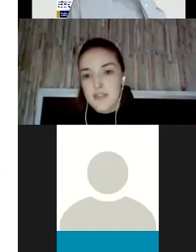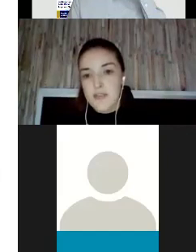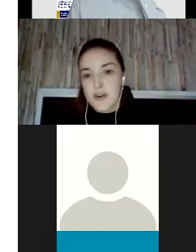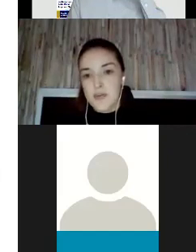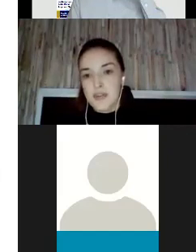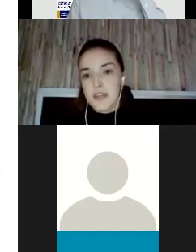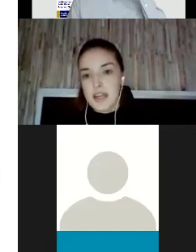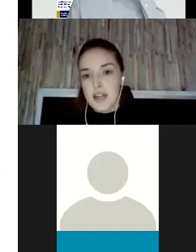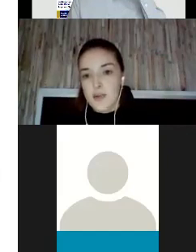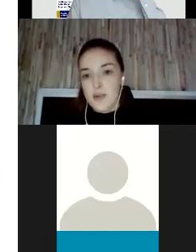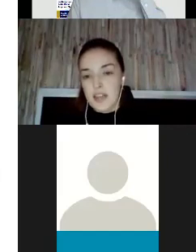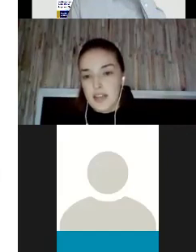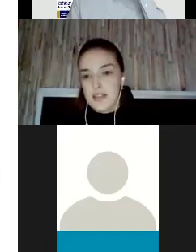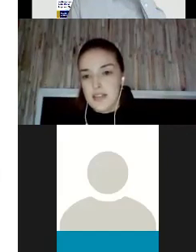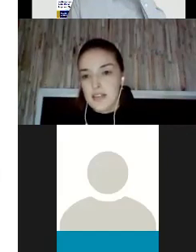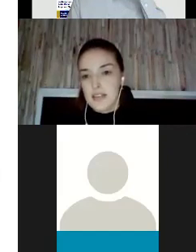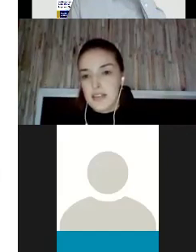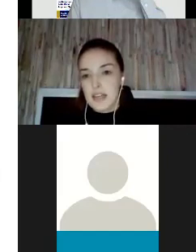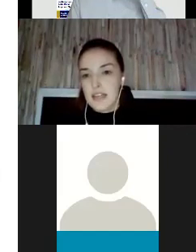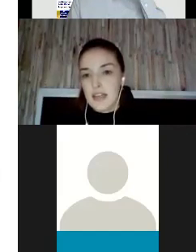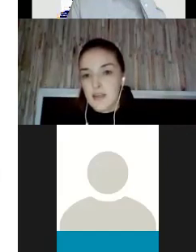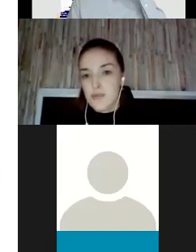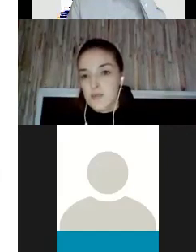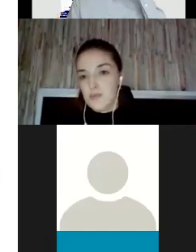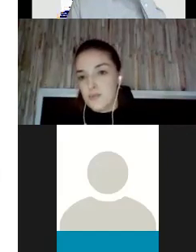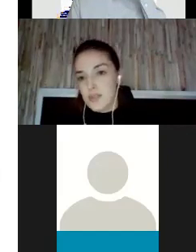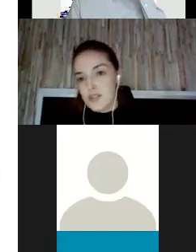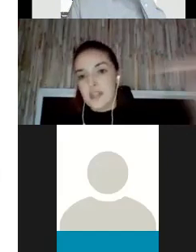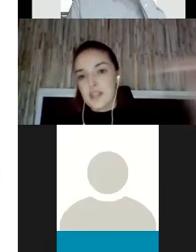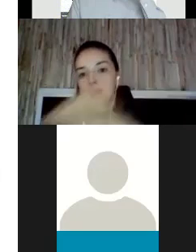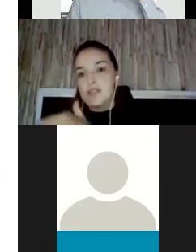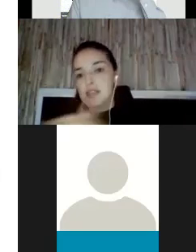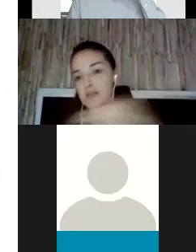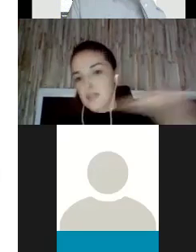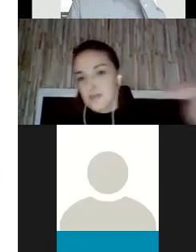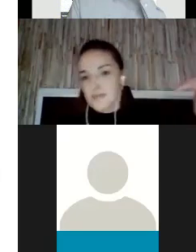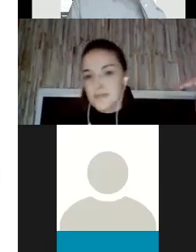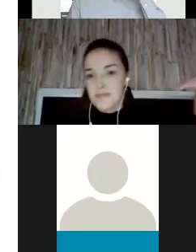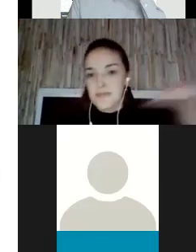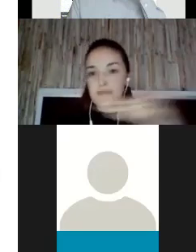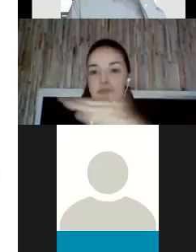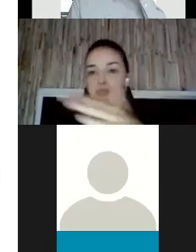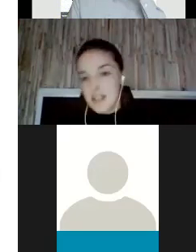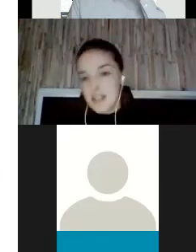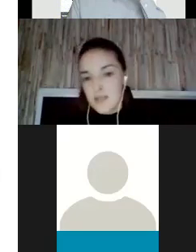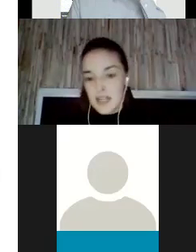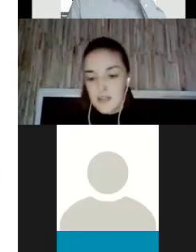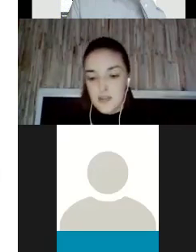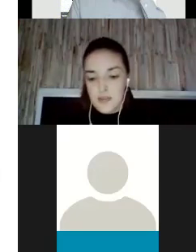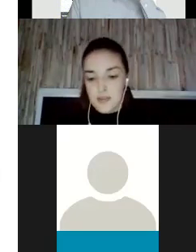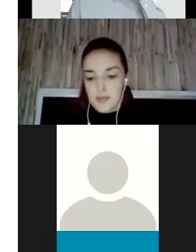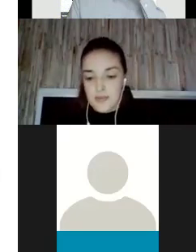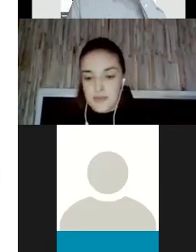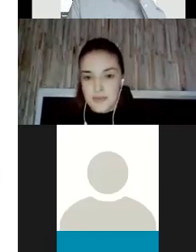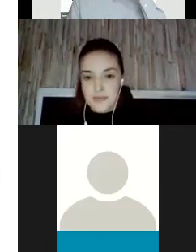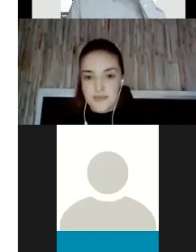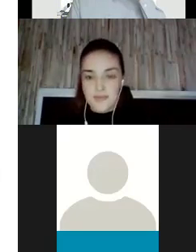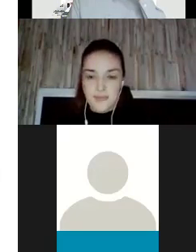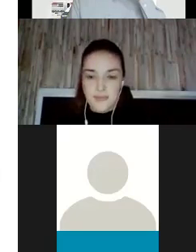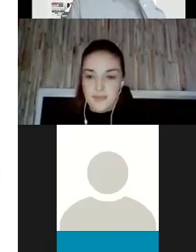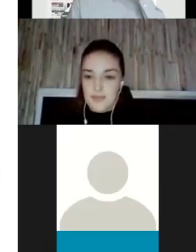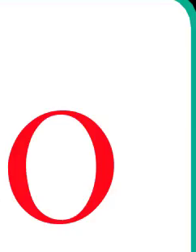da clinoforma, ela é cortada, ela tem uma discordância erosiva entre um trato e outro.